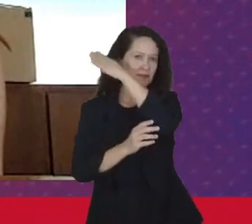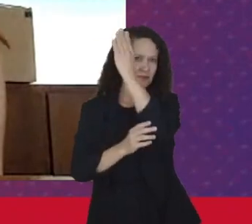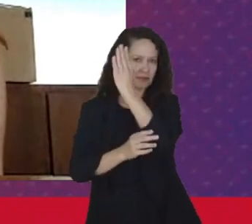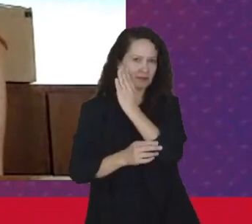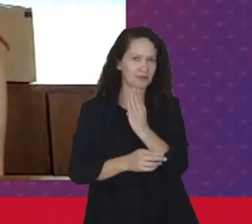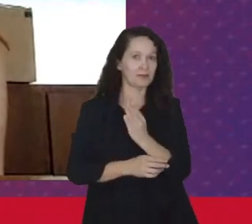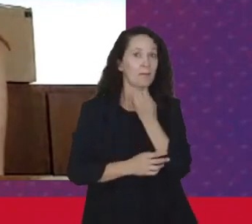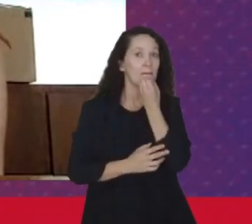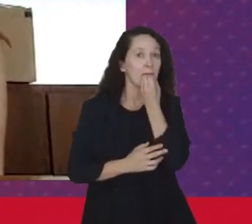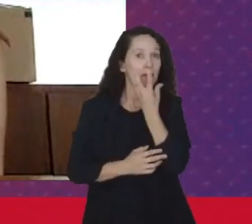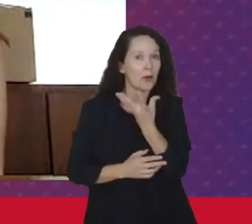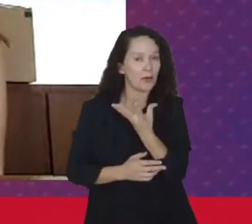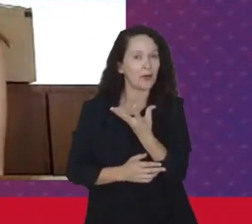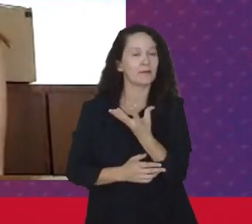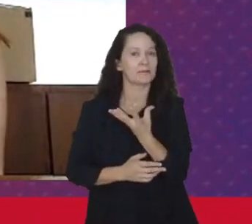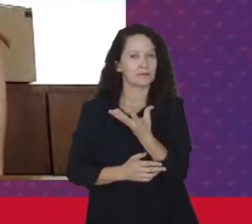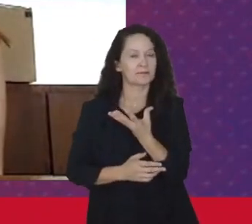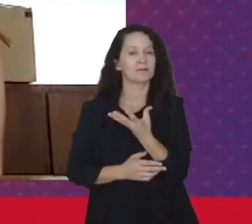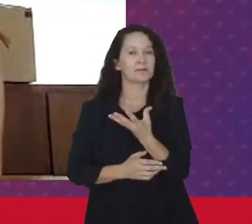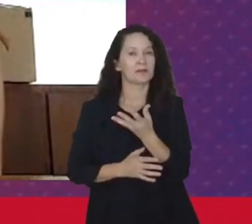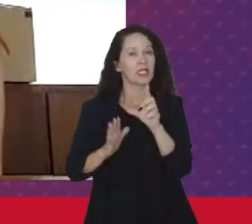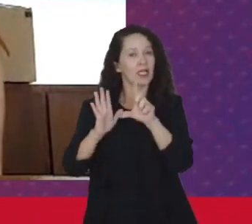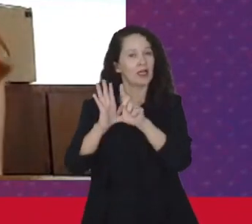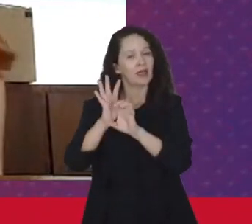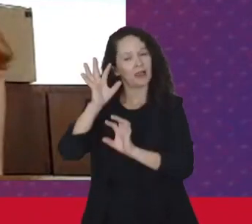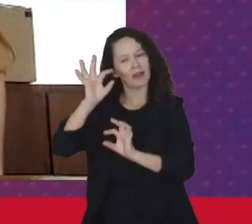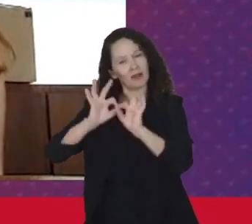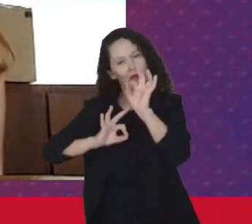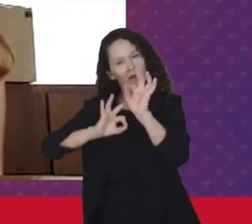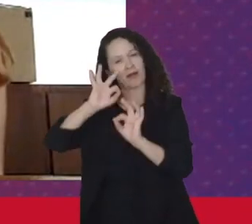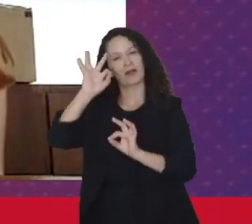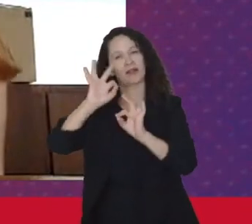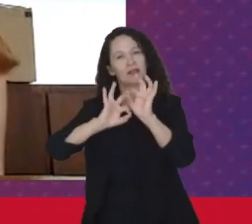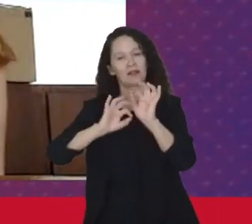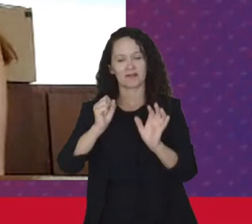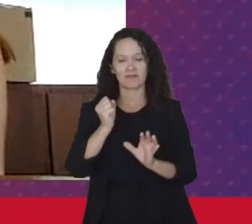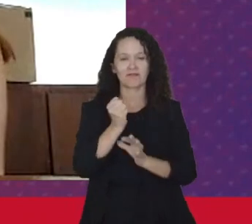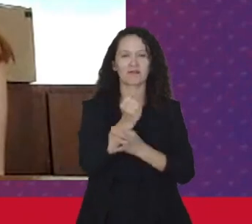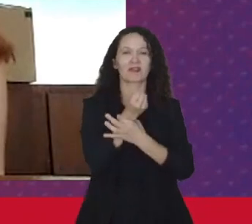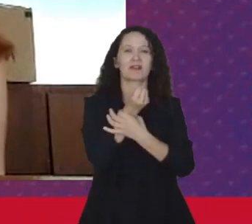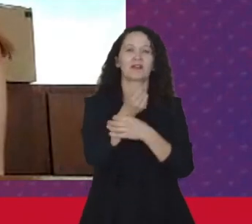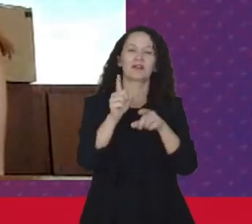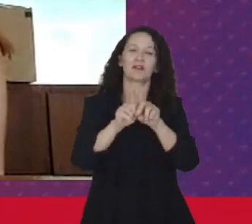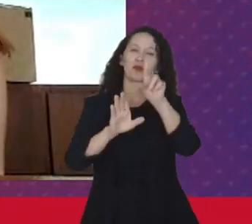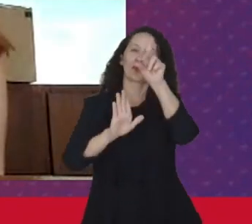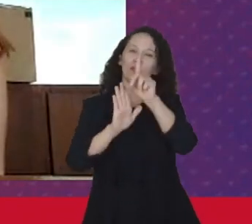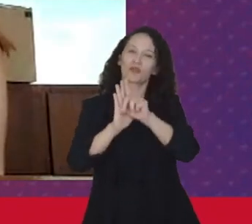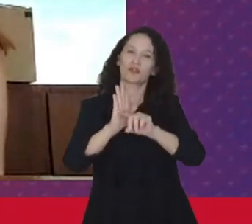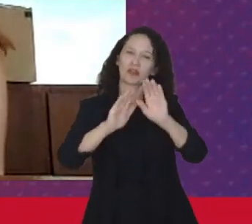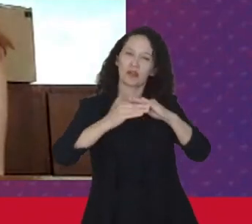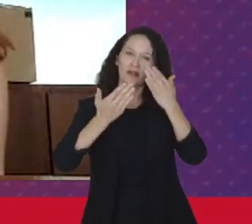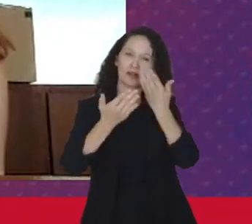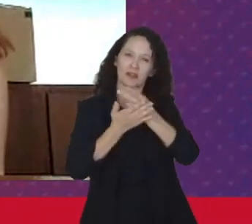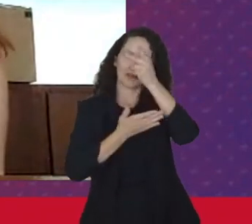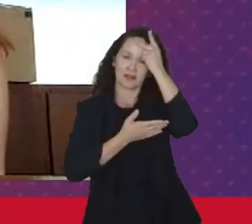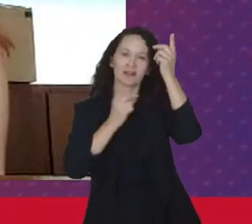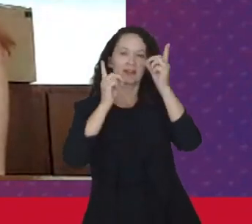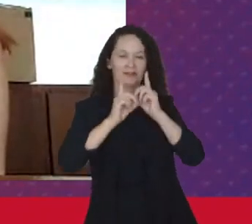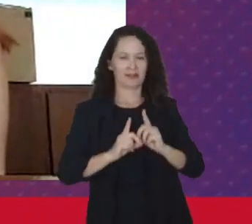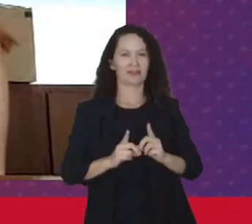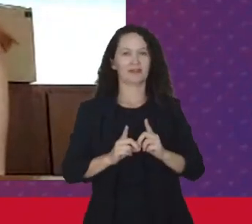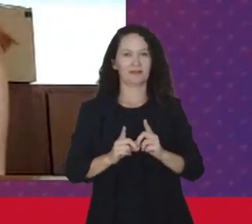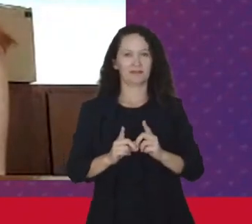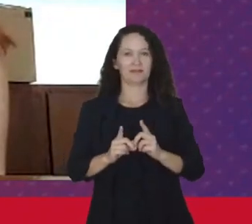Brasil muito boa para organizar e para garantir o direito à escolarização das pessoas com